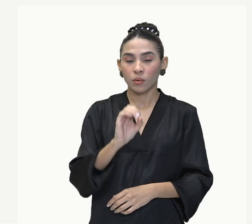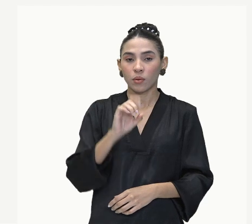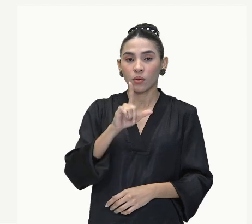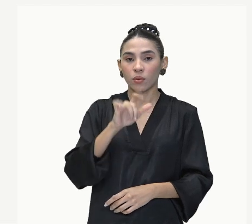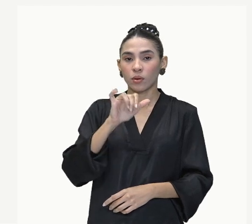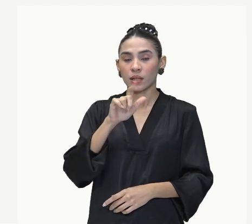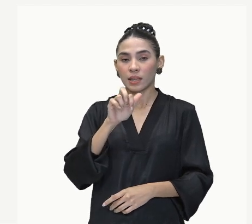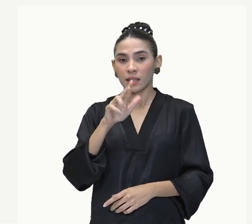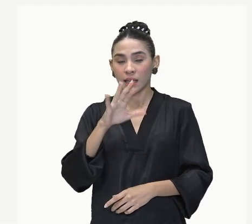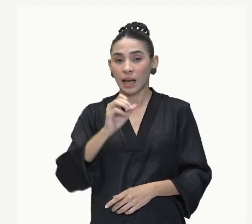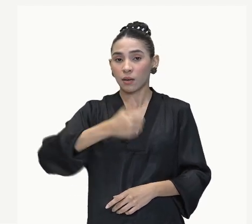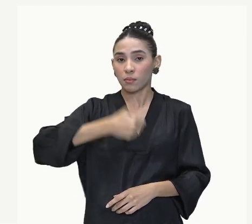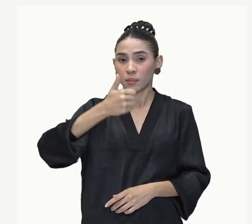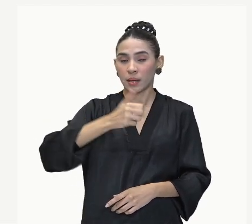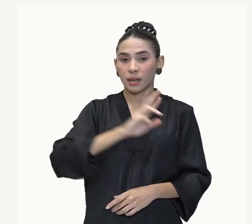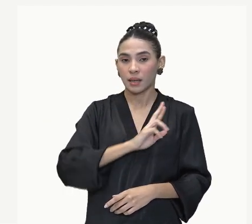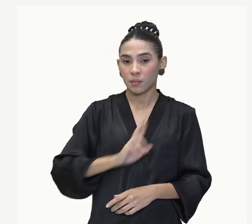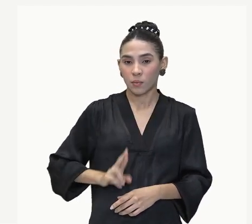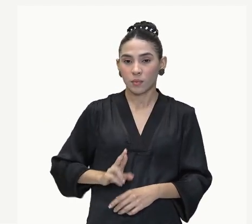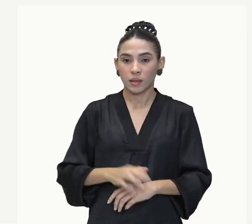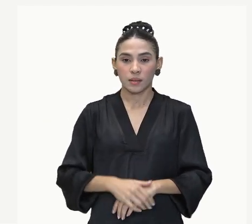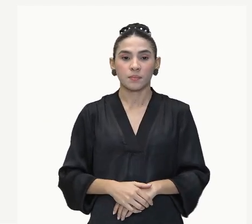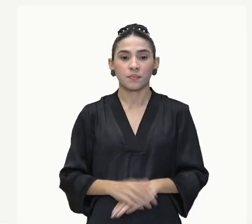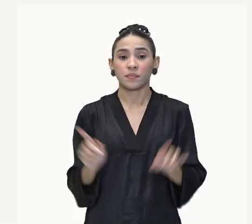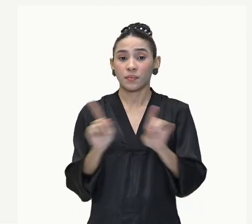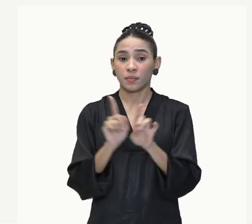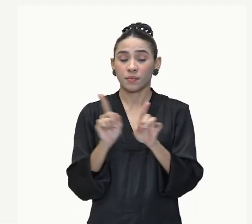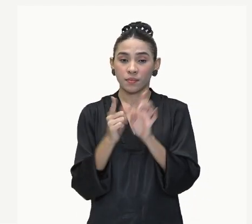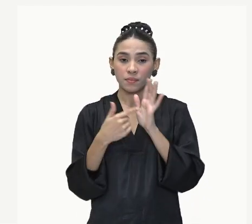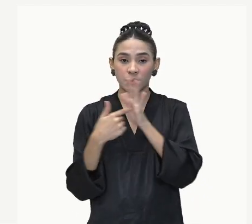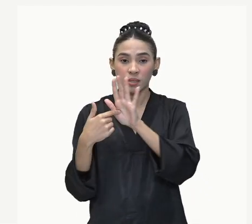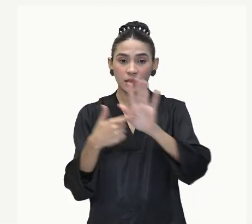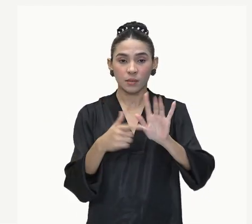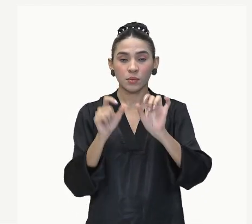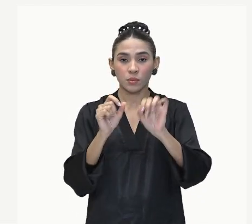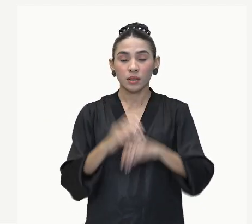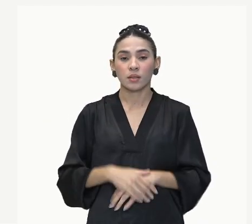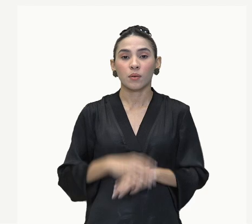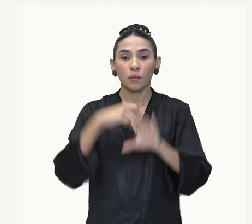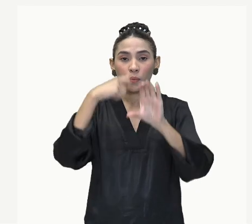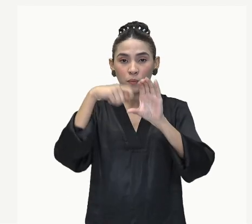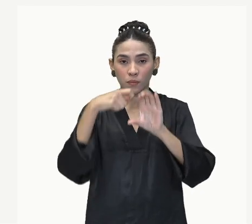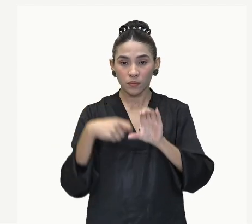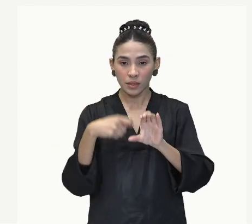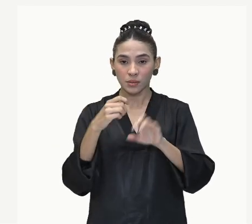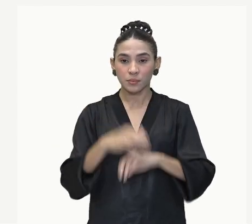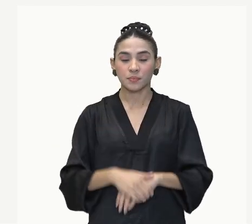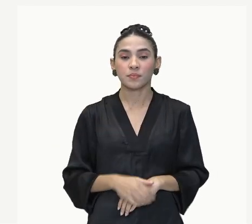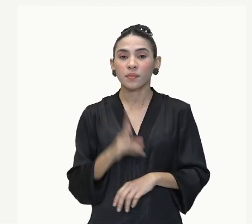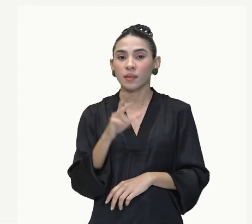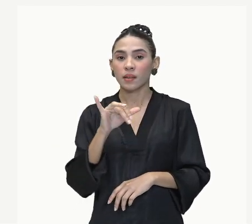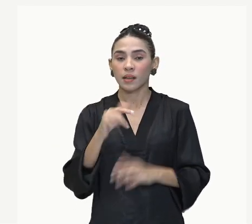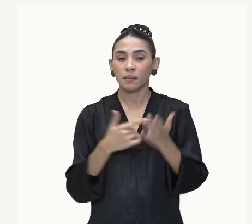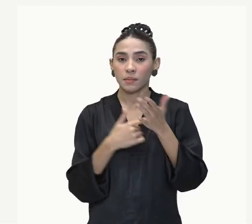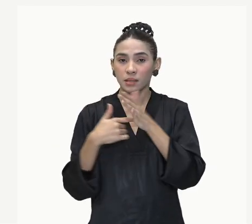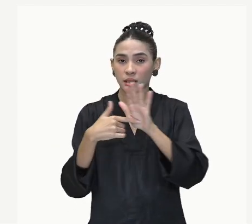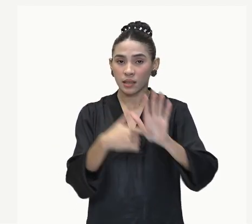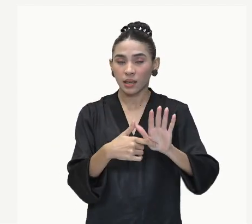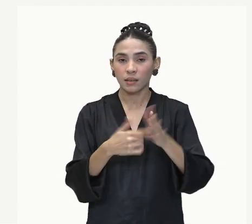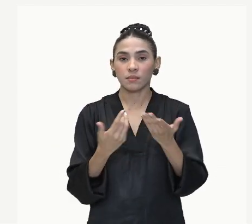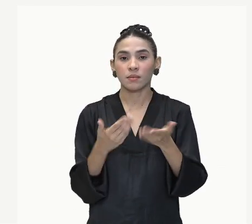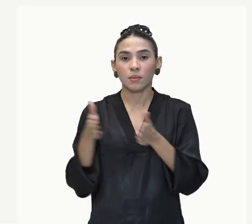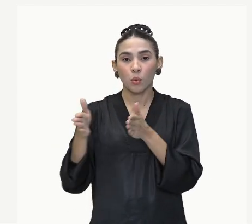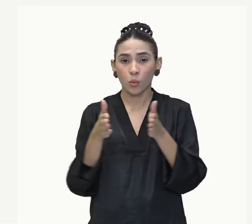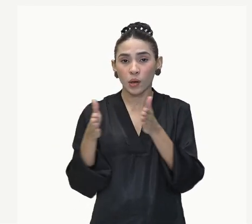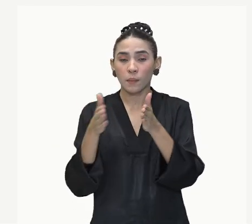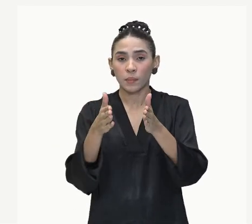da Primeira República. E trouxemos agora uma breve animação que vai mostrar o caminho